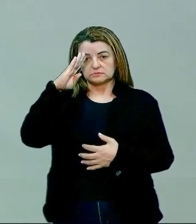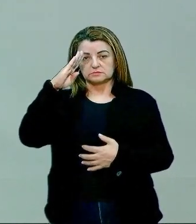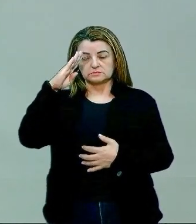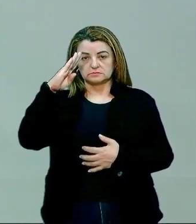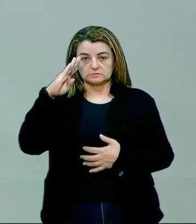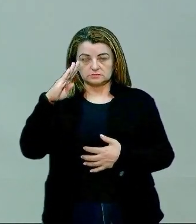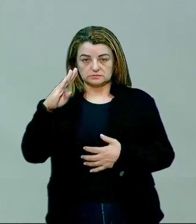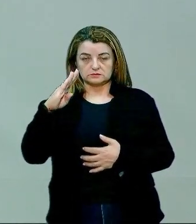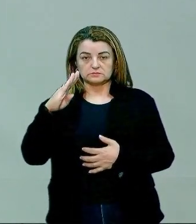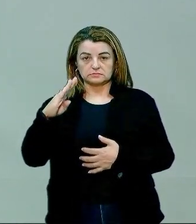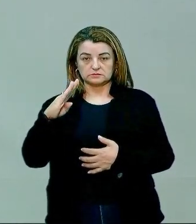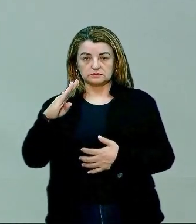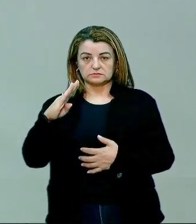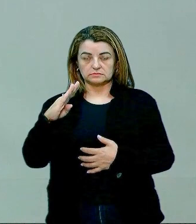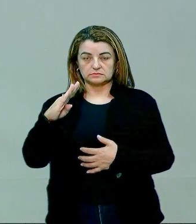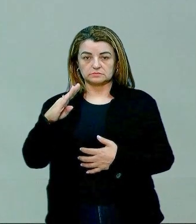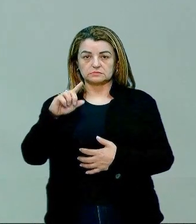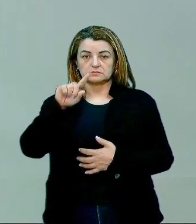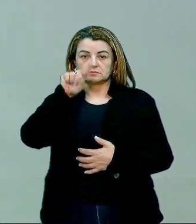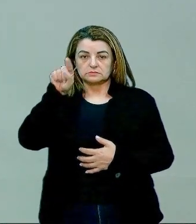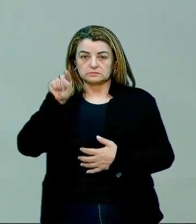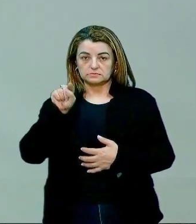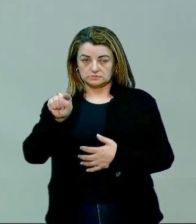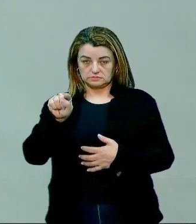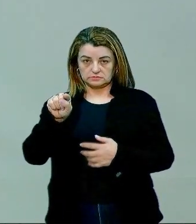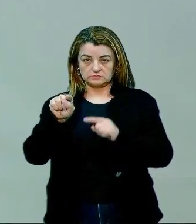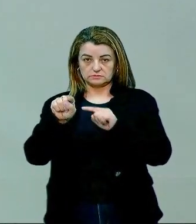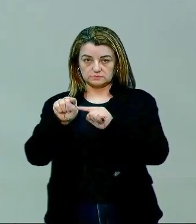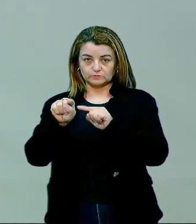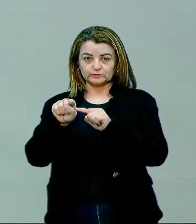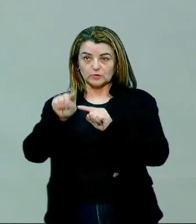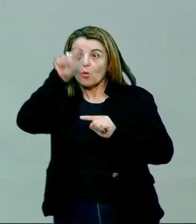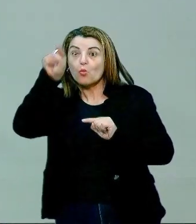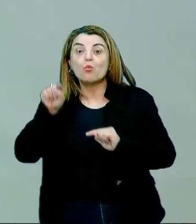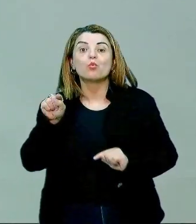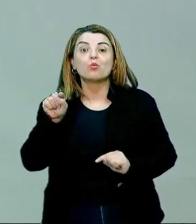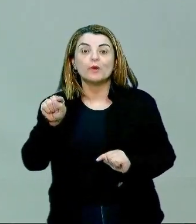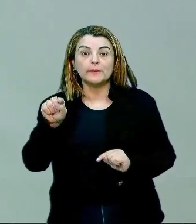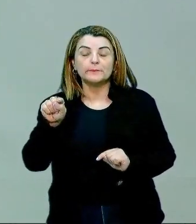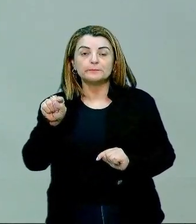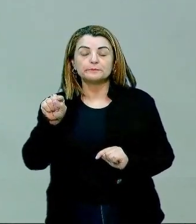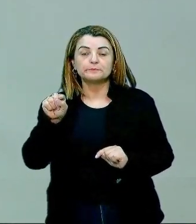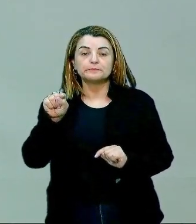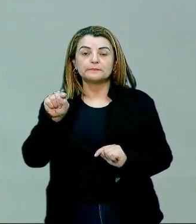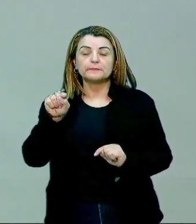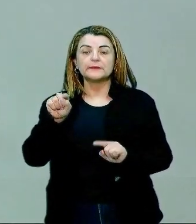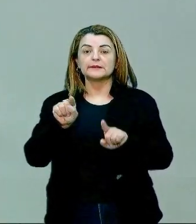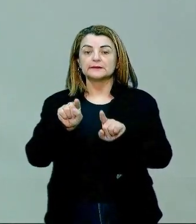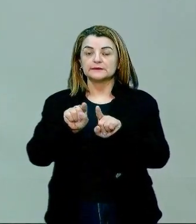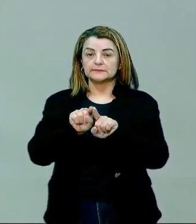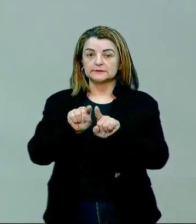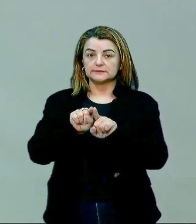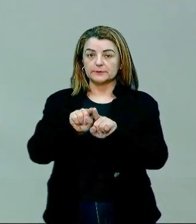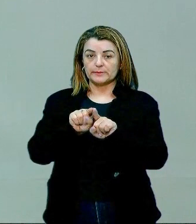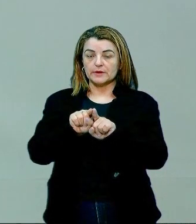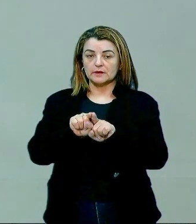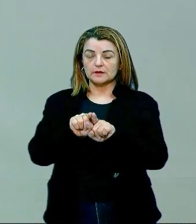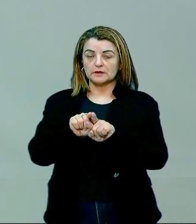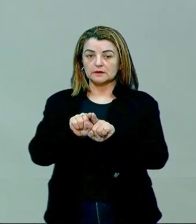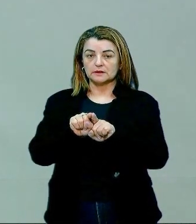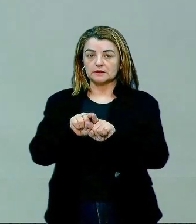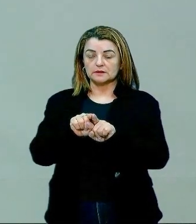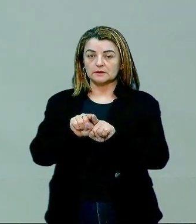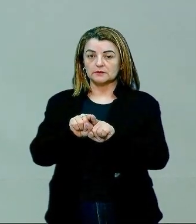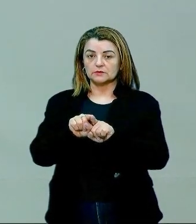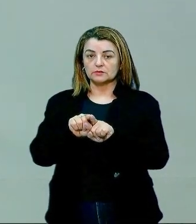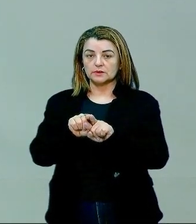hoje sobre a forma interrogativa, que é o caso de fazer perguntas, e a questão da